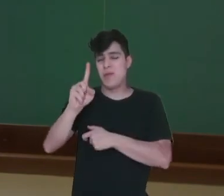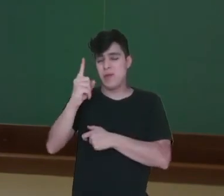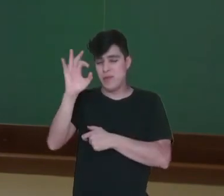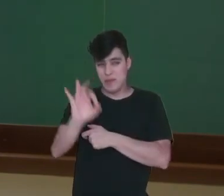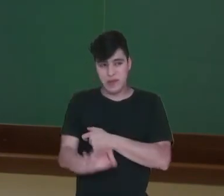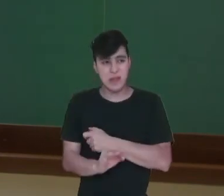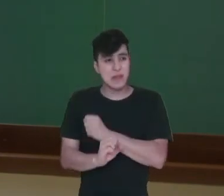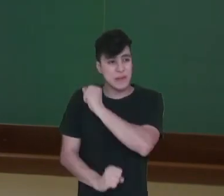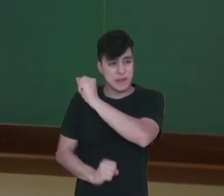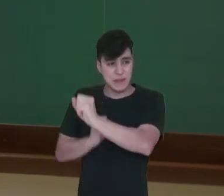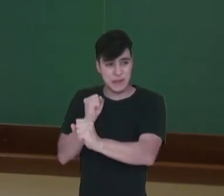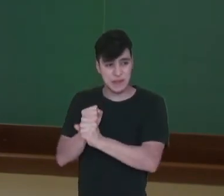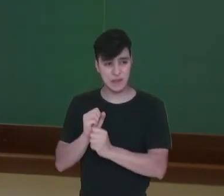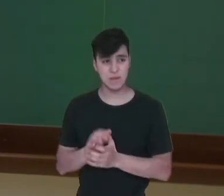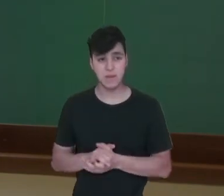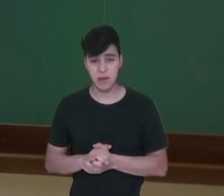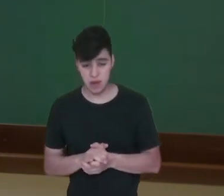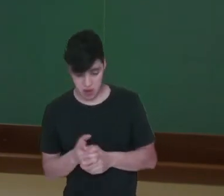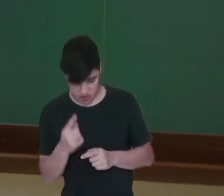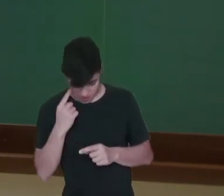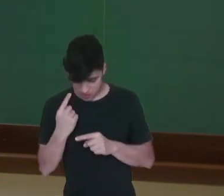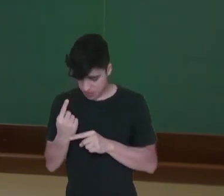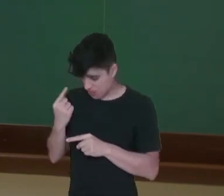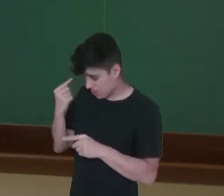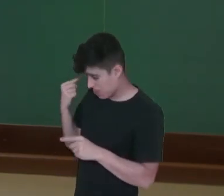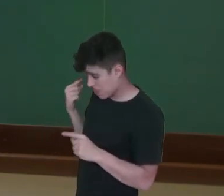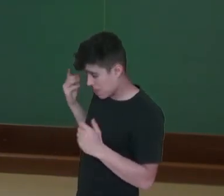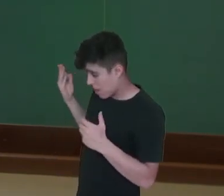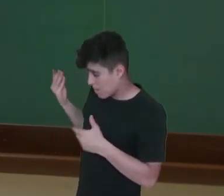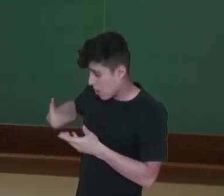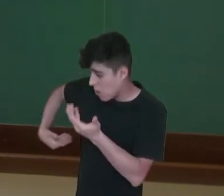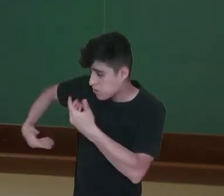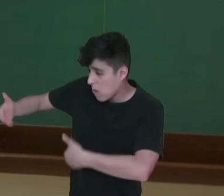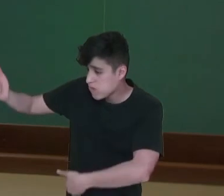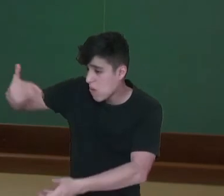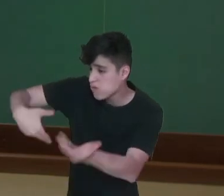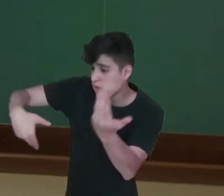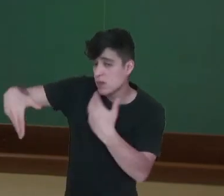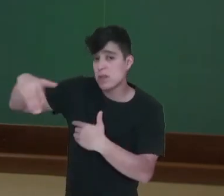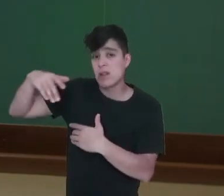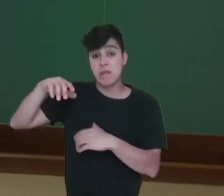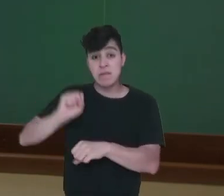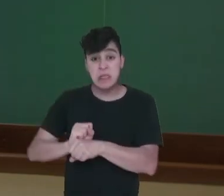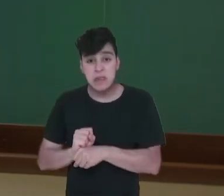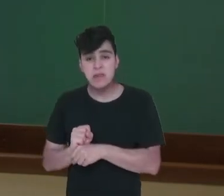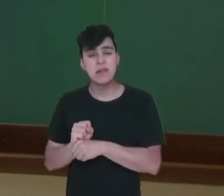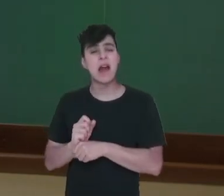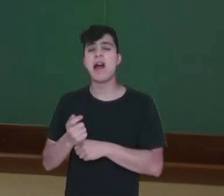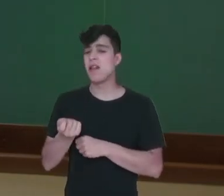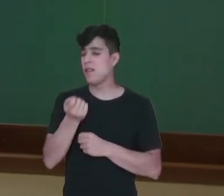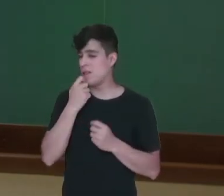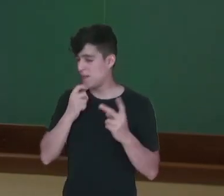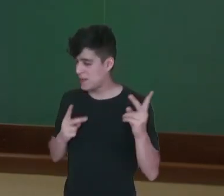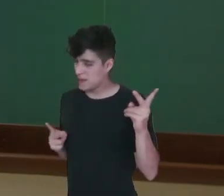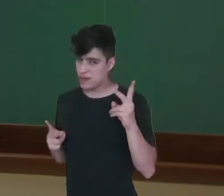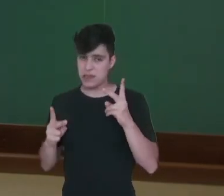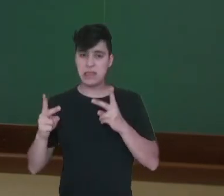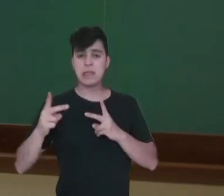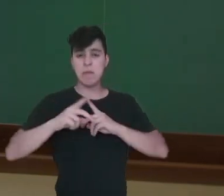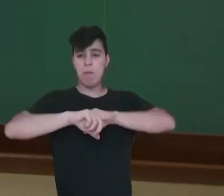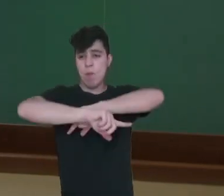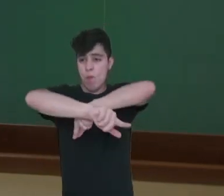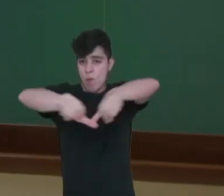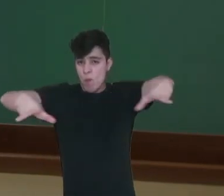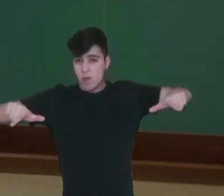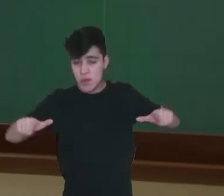problema histórico de devastação, e ele ainda não para, né? Ele continua acontecendo, devastando as